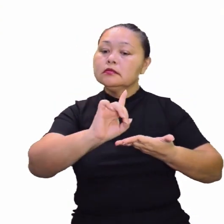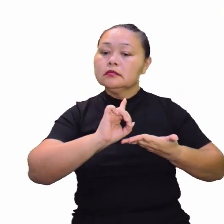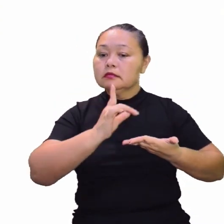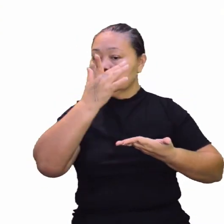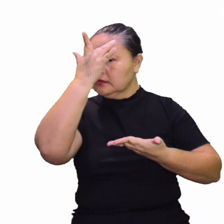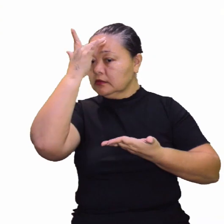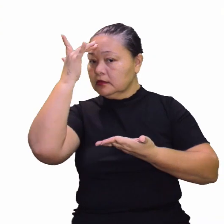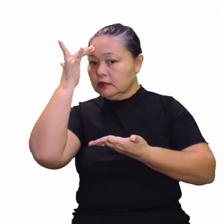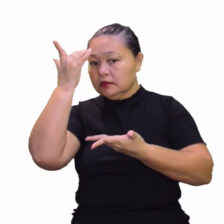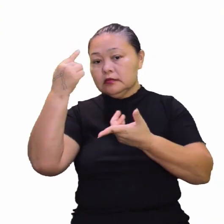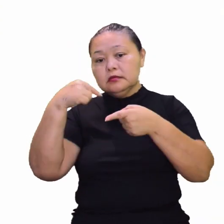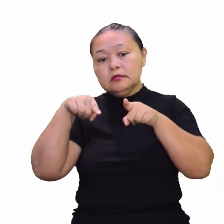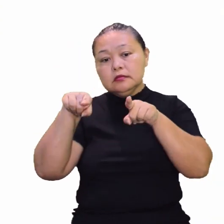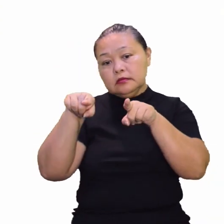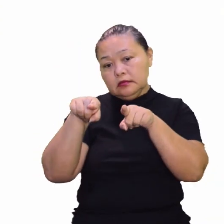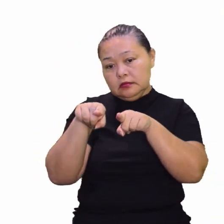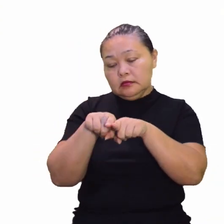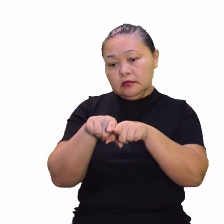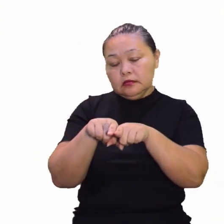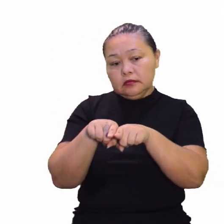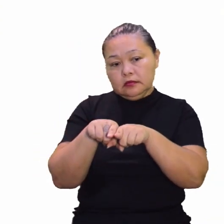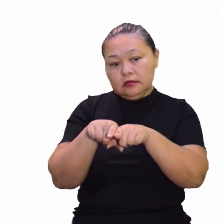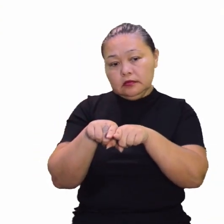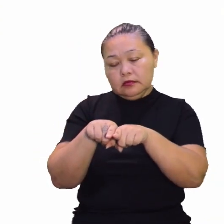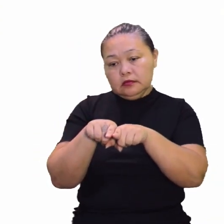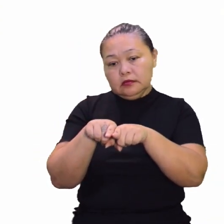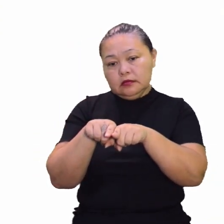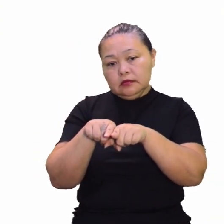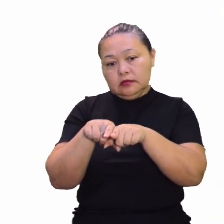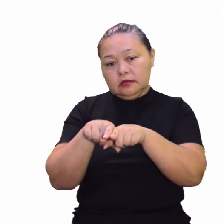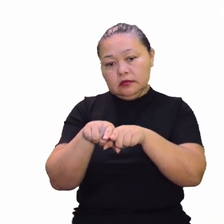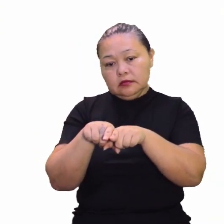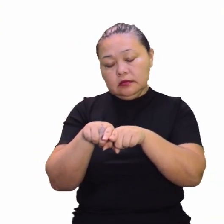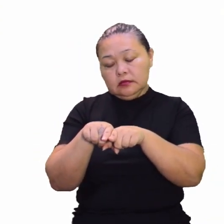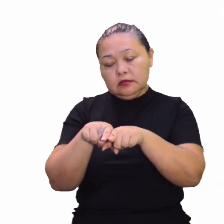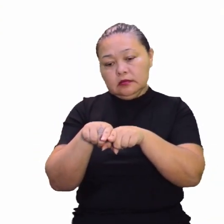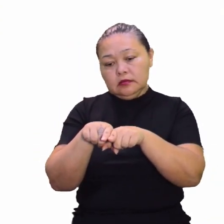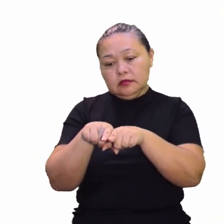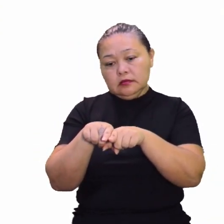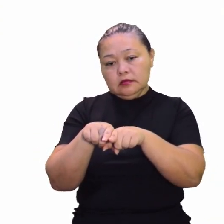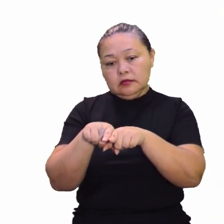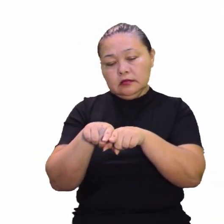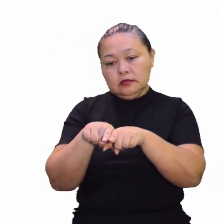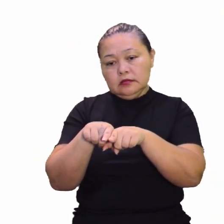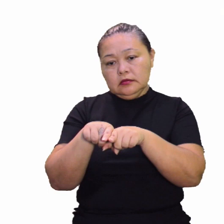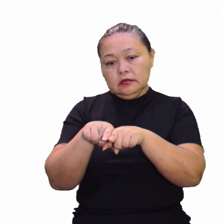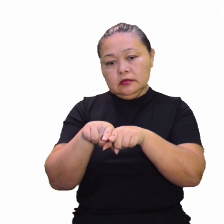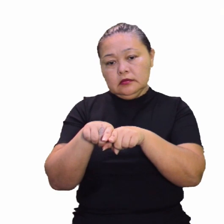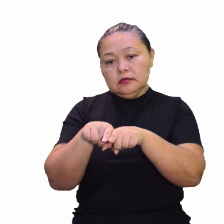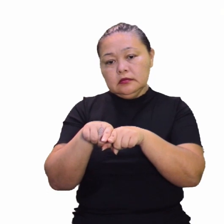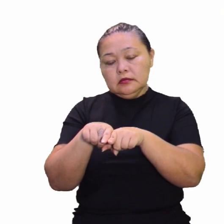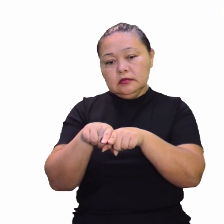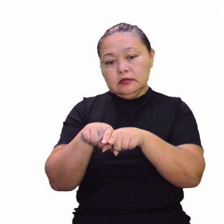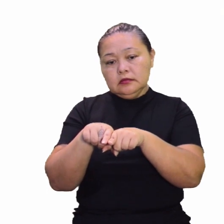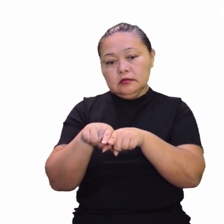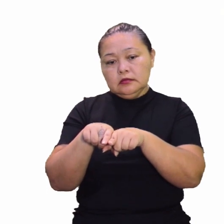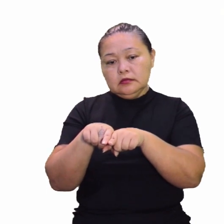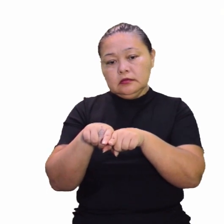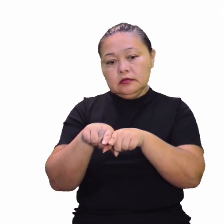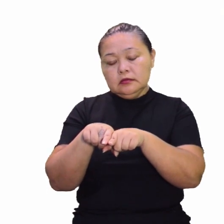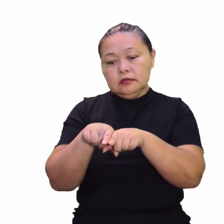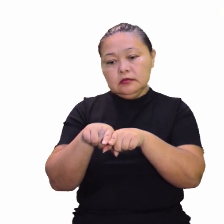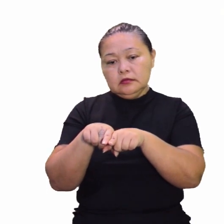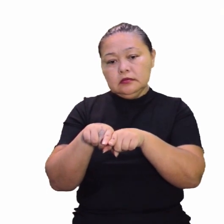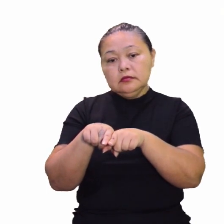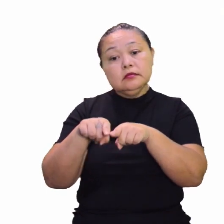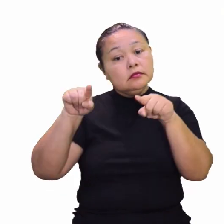E, está entre aspas, Rogério. Opa, desculpa, entre vírgulas. Quer dizer o quê? Que isso aqui é importante. E está